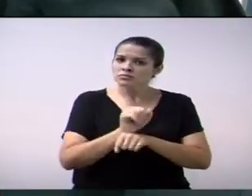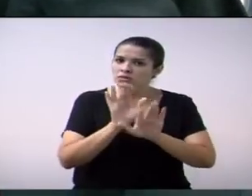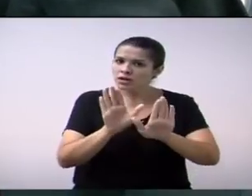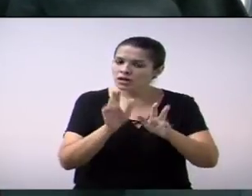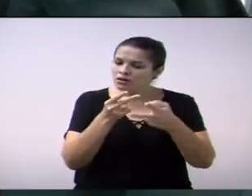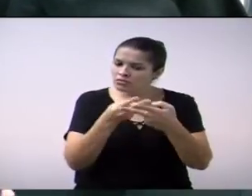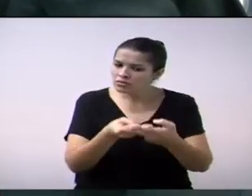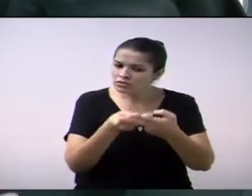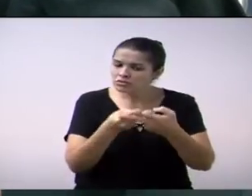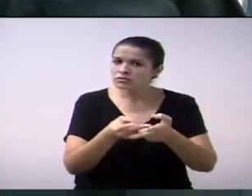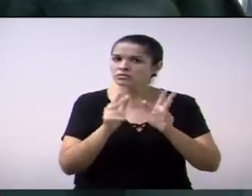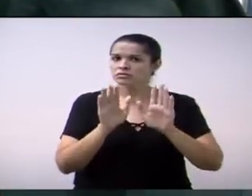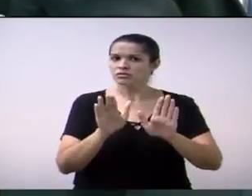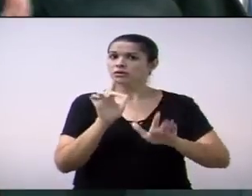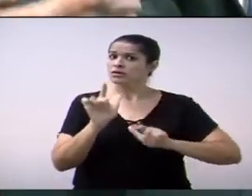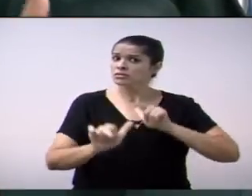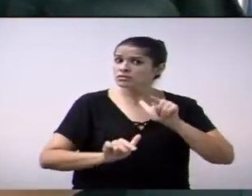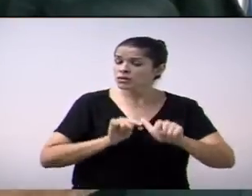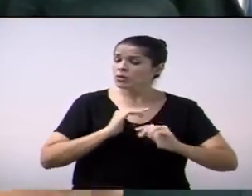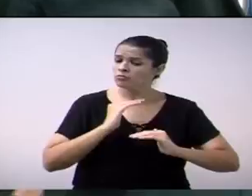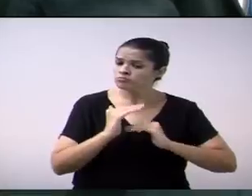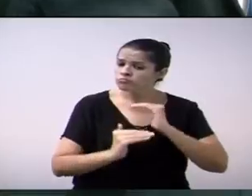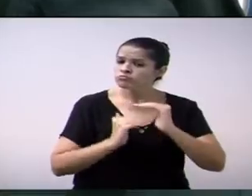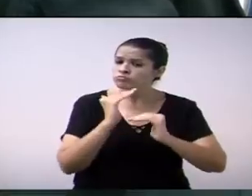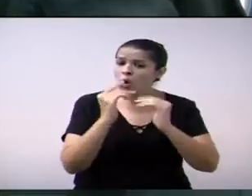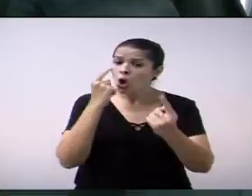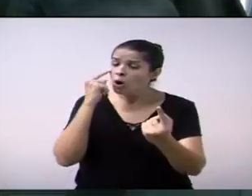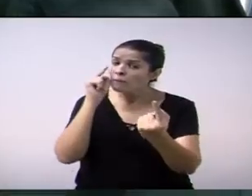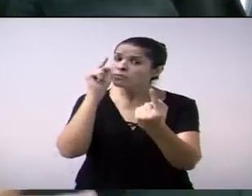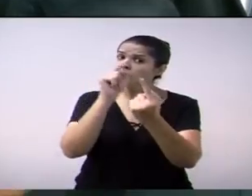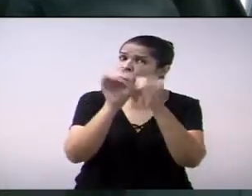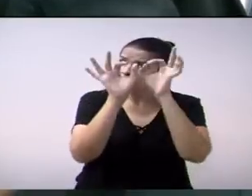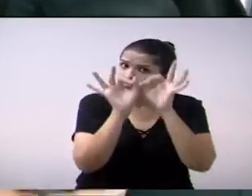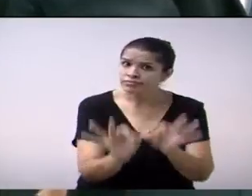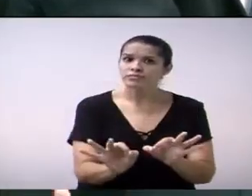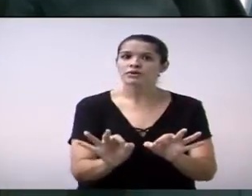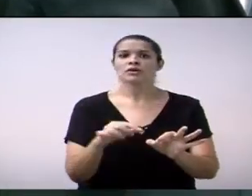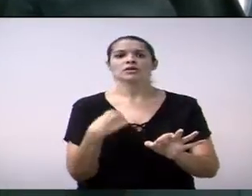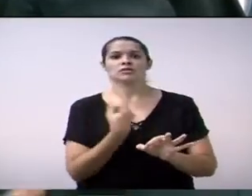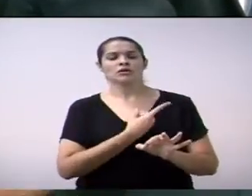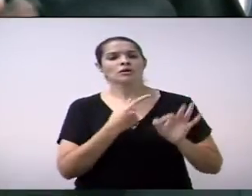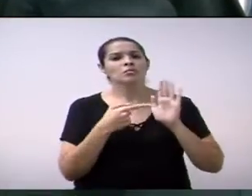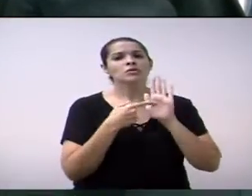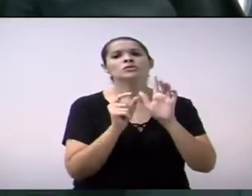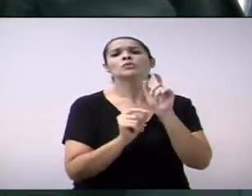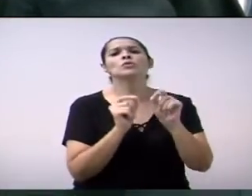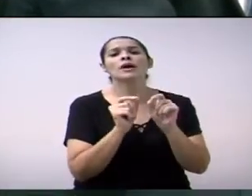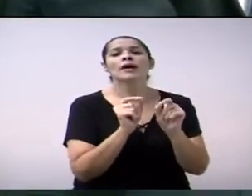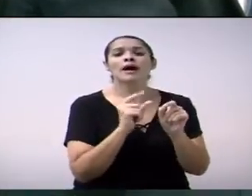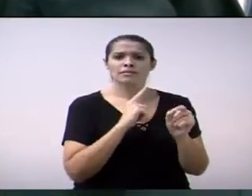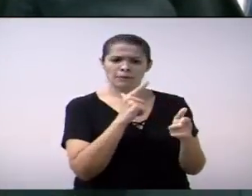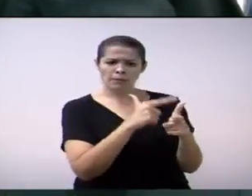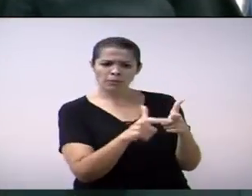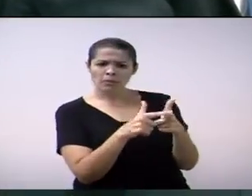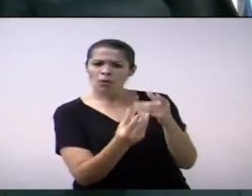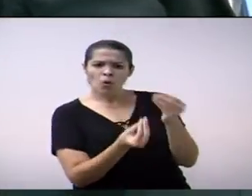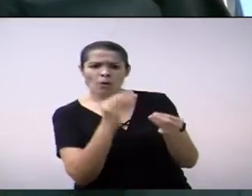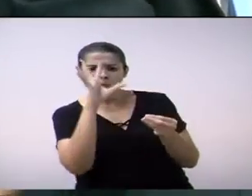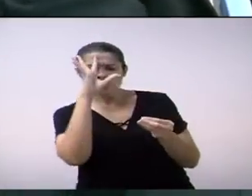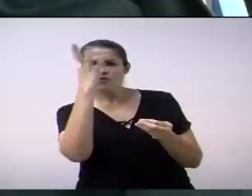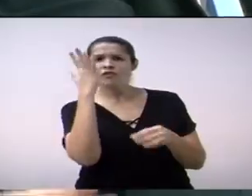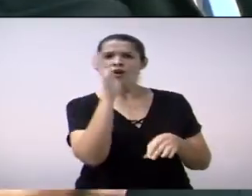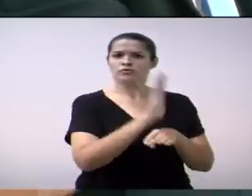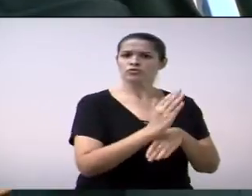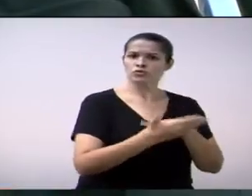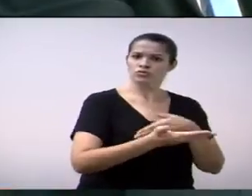Vamos trabalhar de maneira propositiva. Vamos trabalhar, sim, apontando eventuais equívocos. Se tiver algum problema,